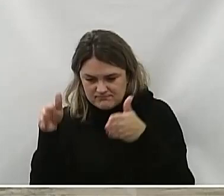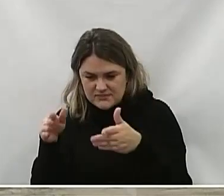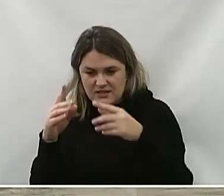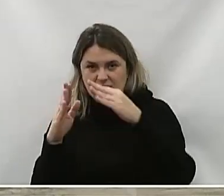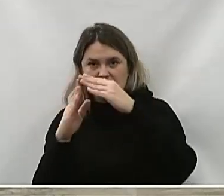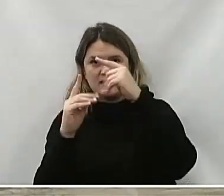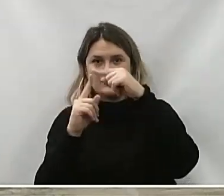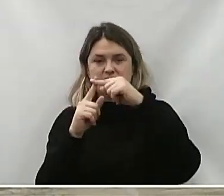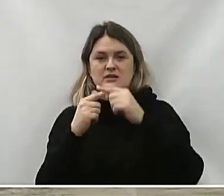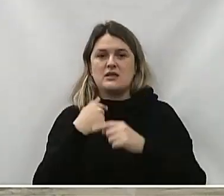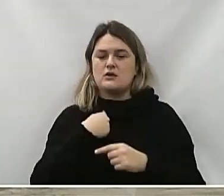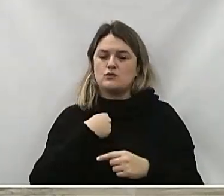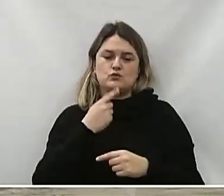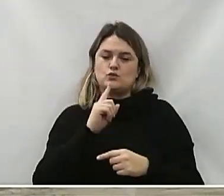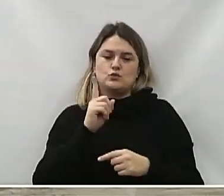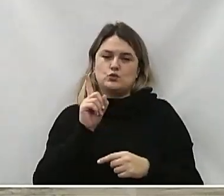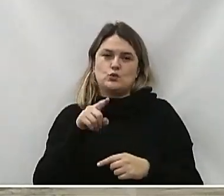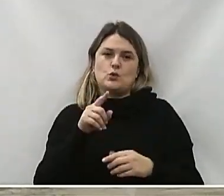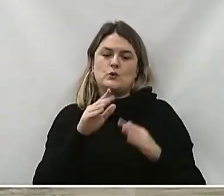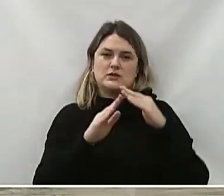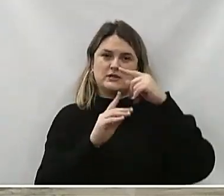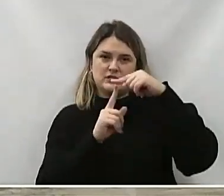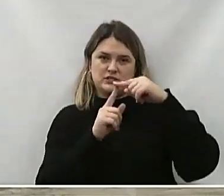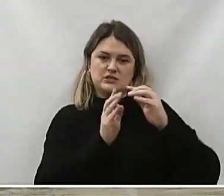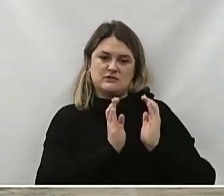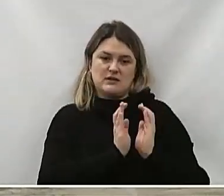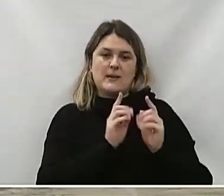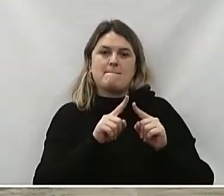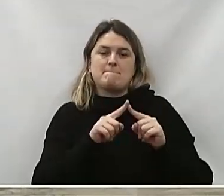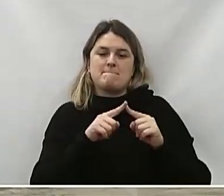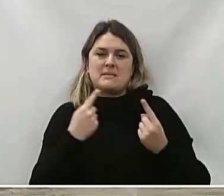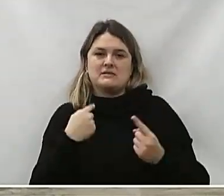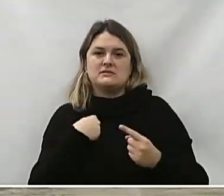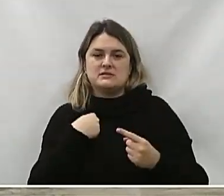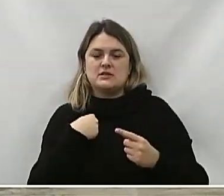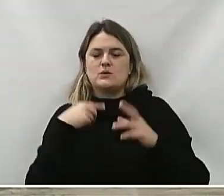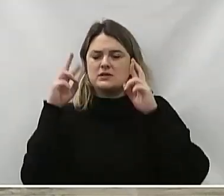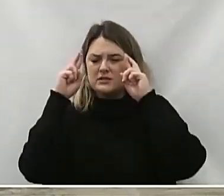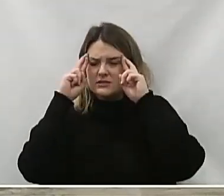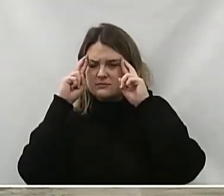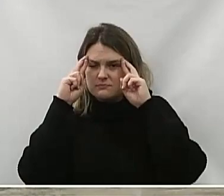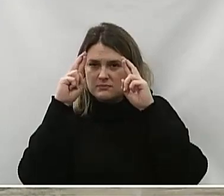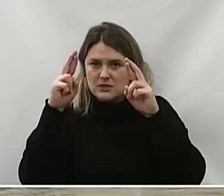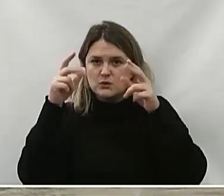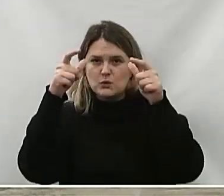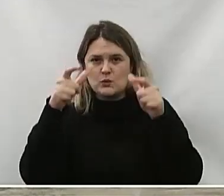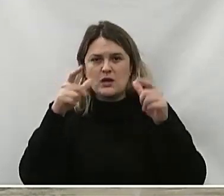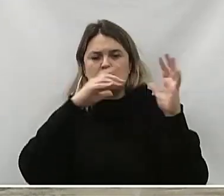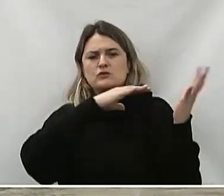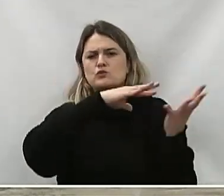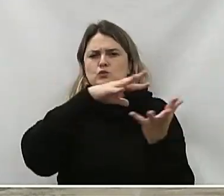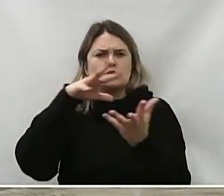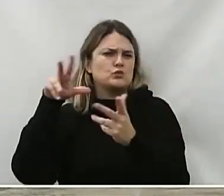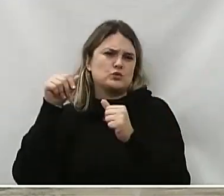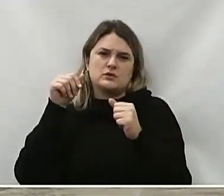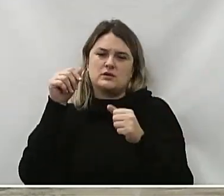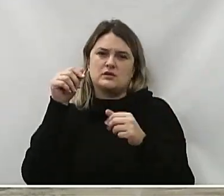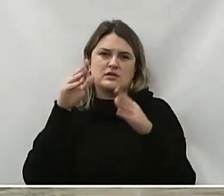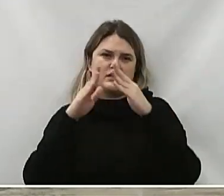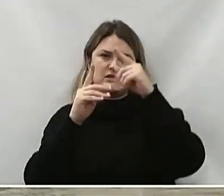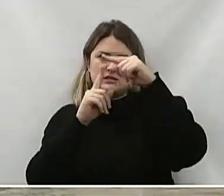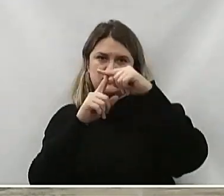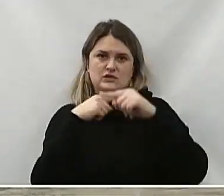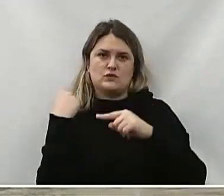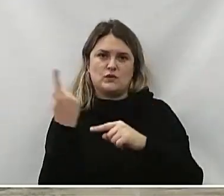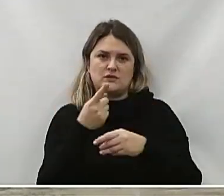essa igreja não sou né da Adventista mas respeito o espaço de toda a igreja da nossa cidade